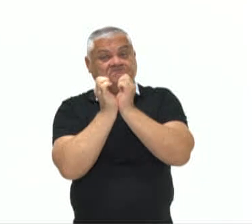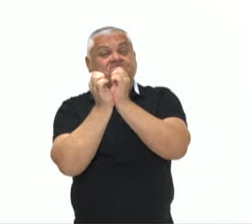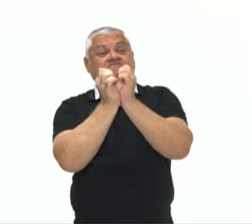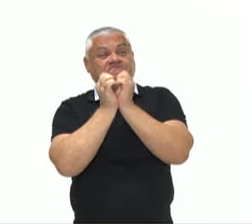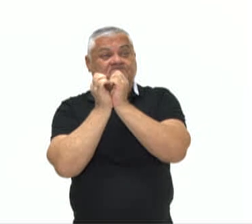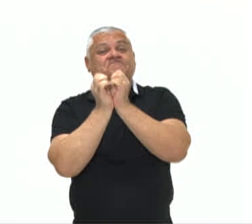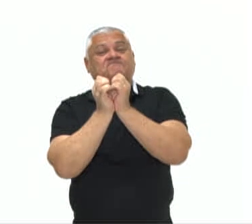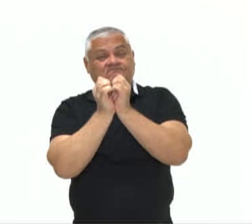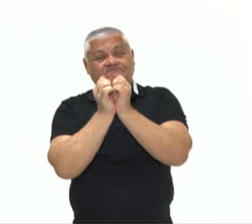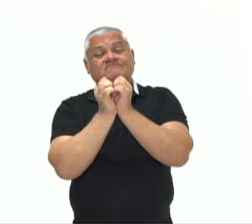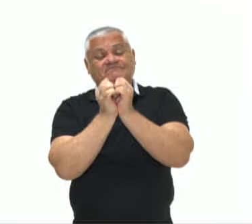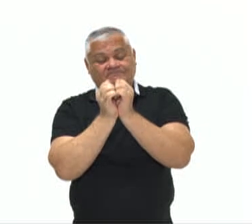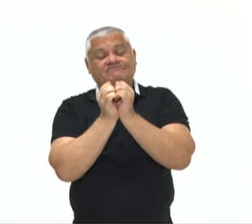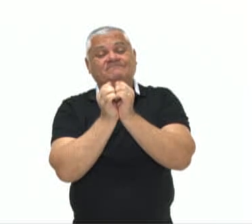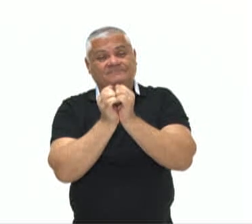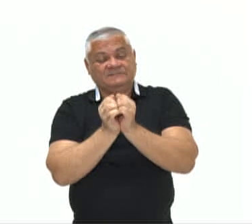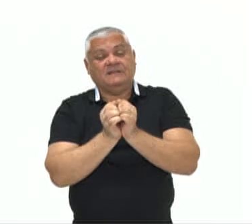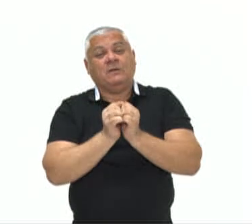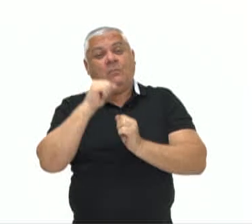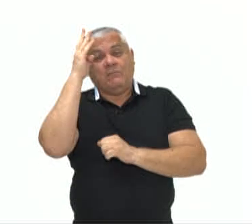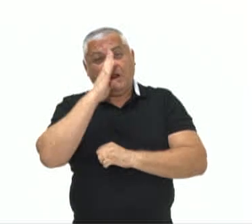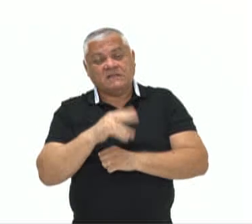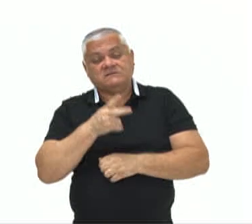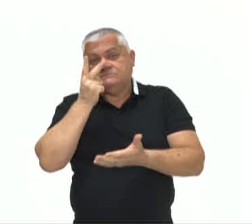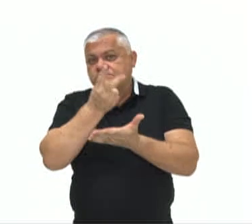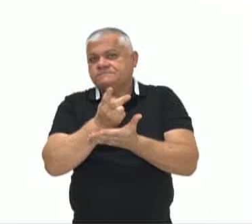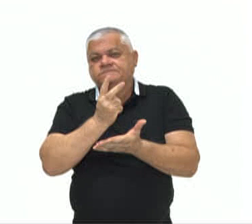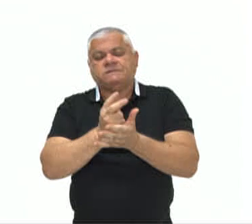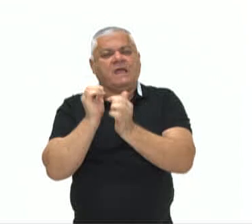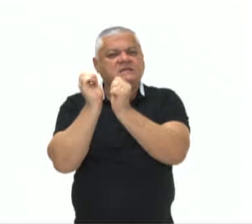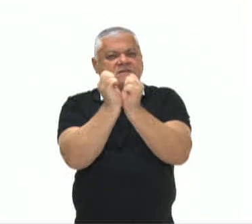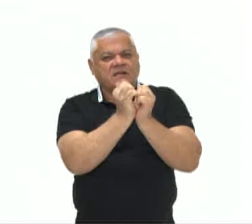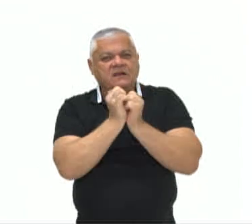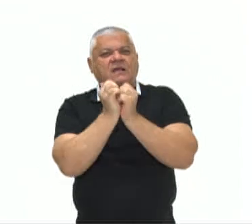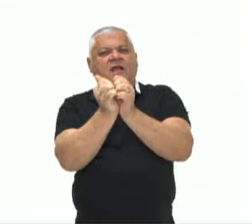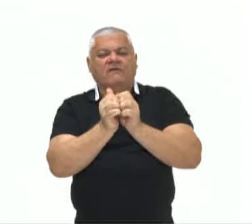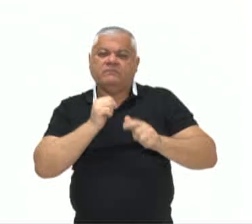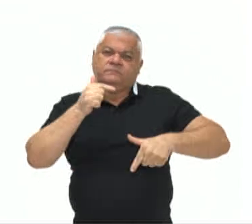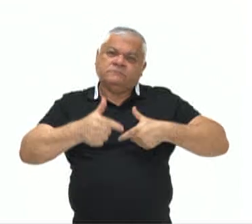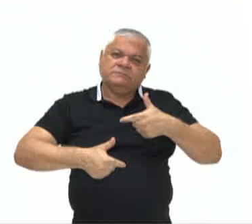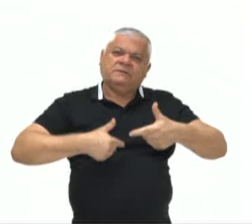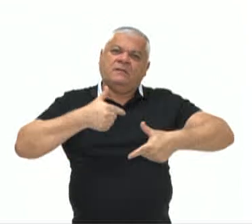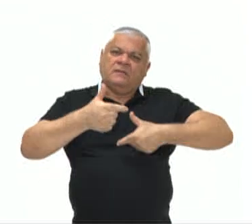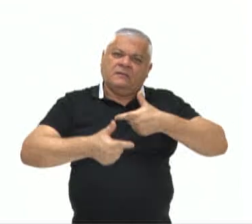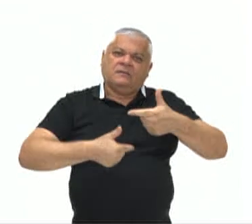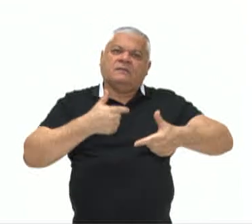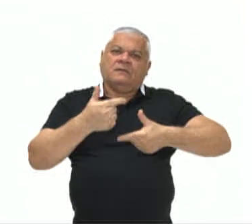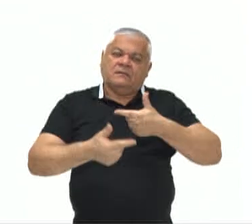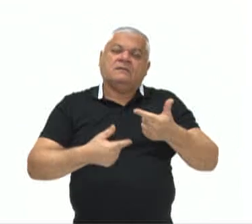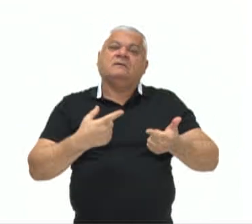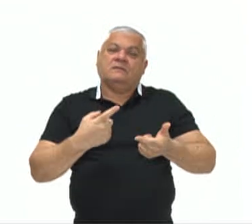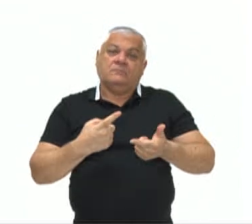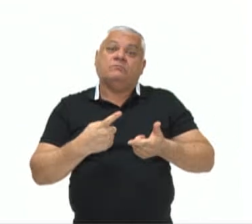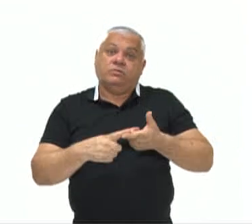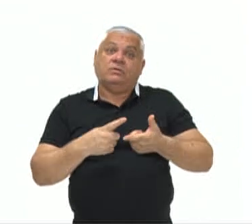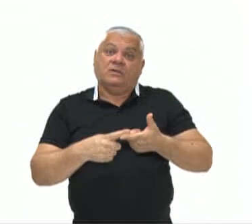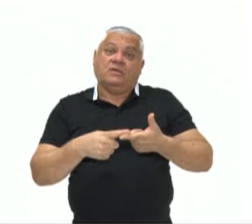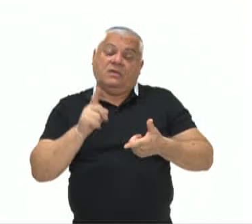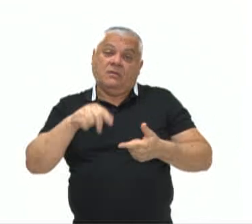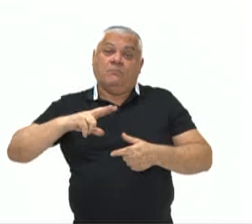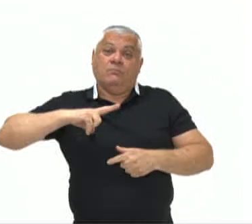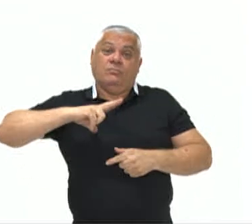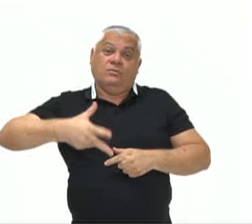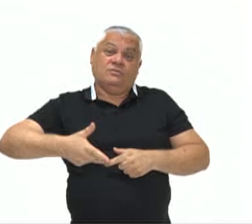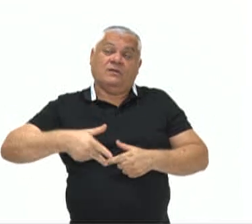também, né, o Brasil sempre foi um país escravocrata, né, vindo também das ideologias nesse sentido, né, do Estado